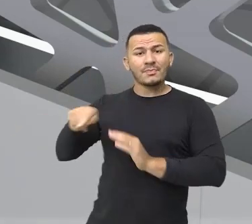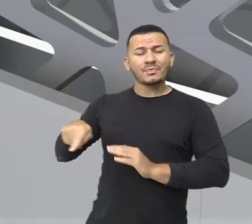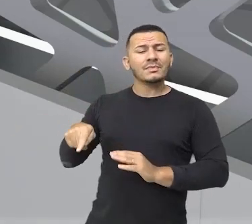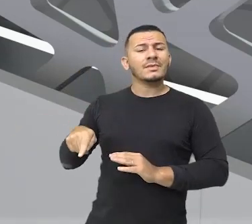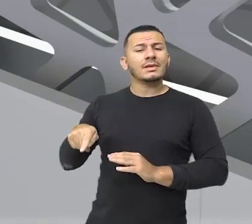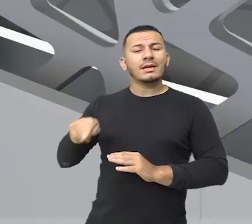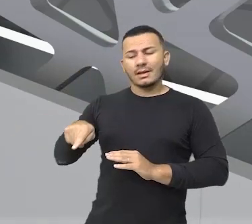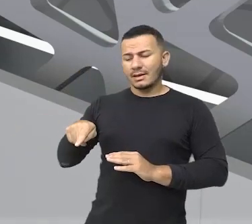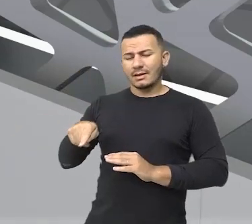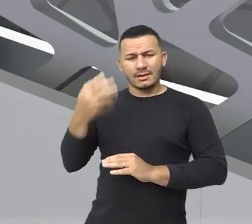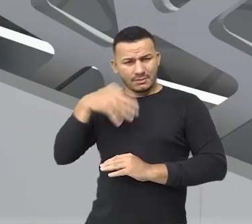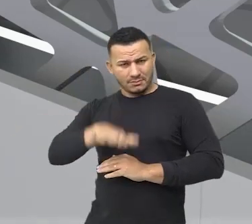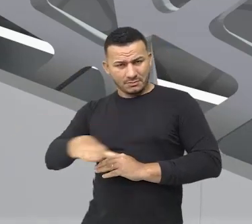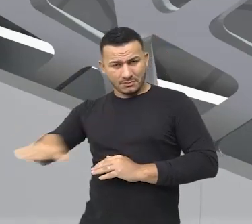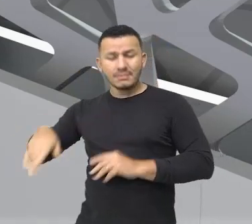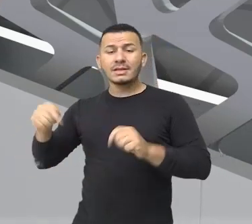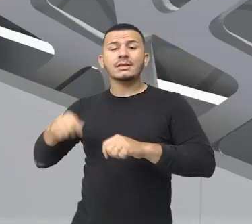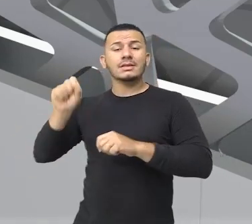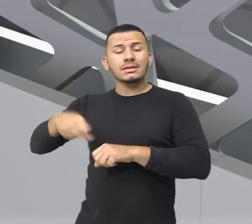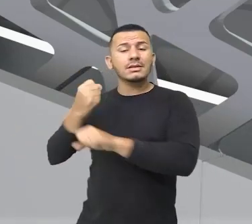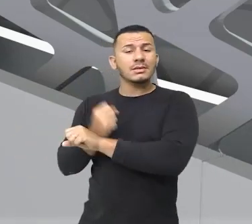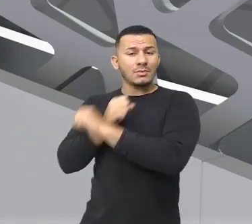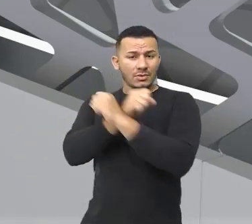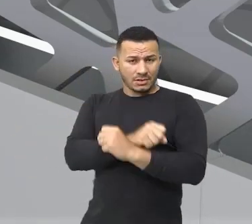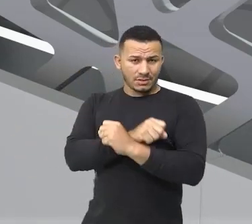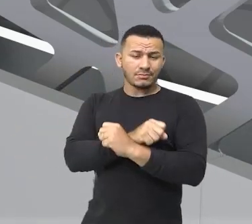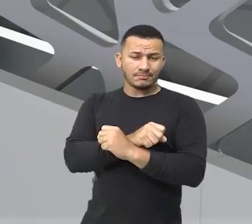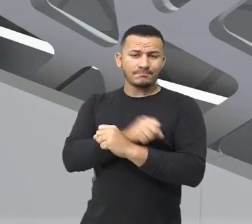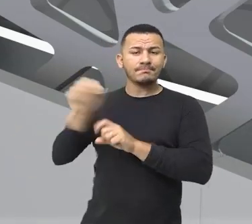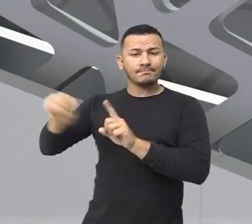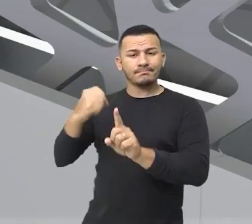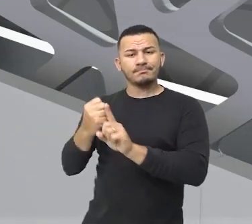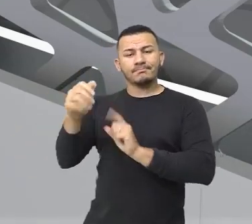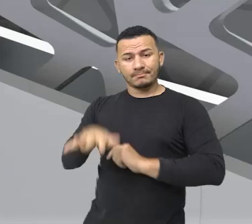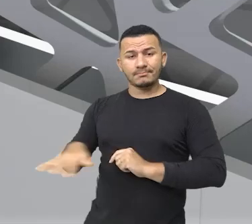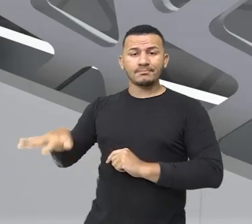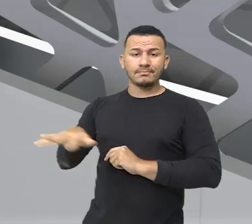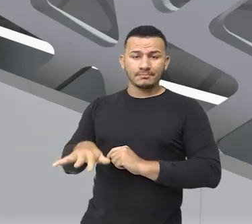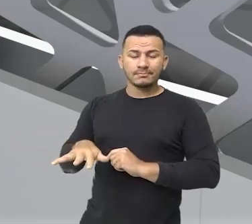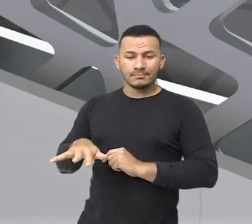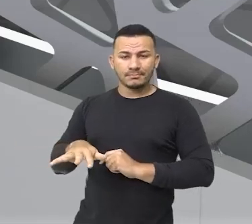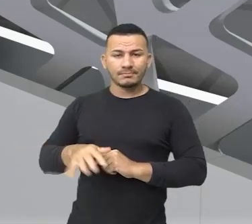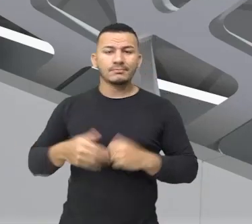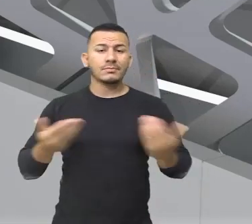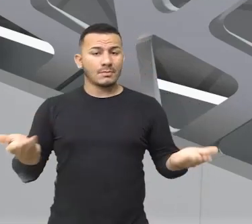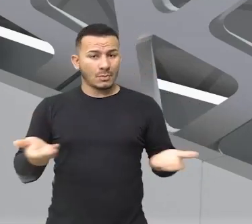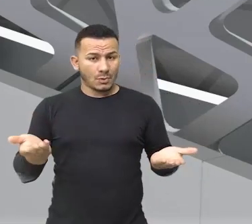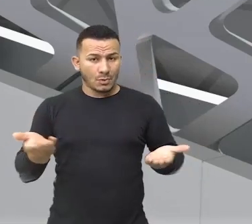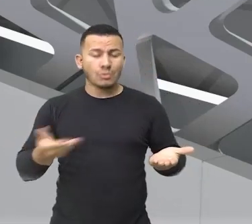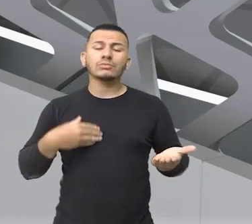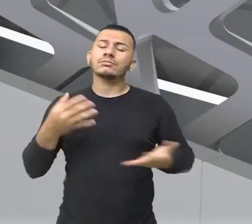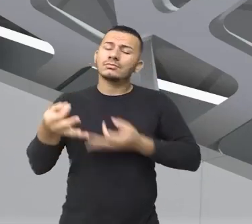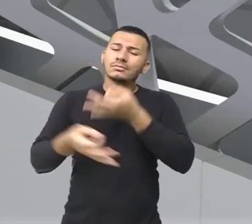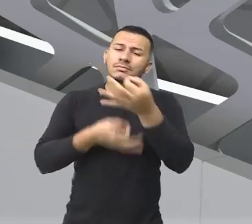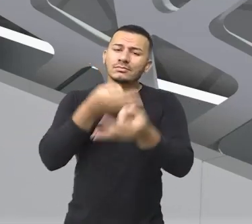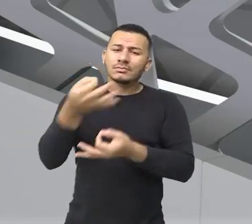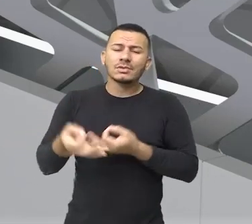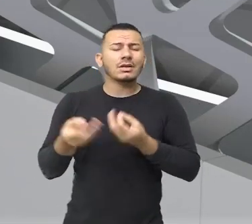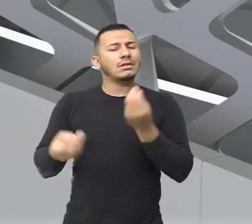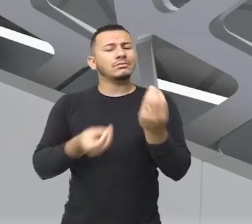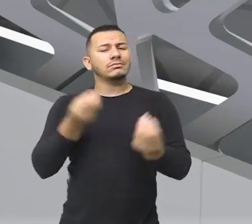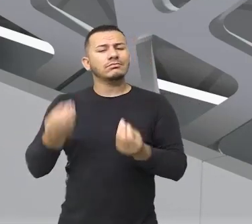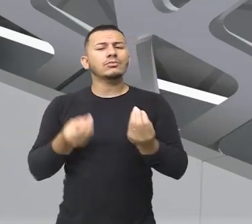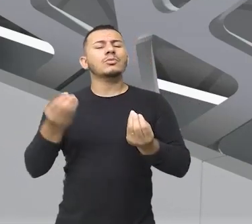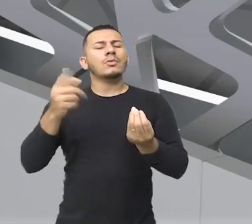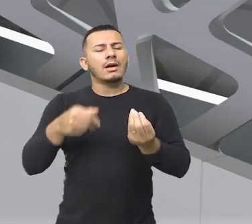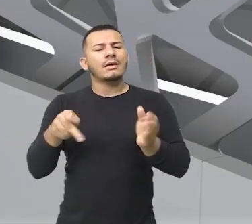precisa ser protegido por todos, correto? Então, nós estamos comentando, estamos apreciando